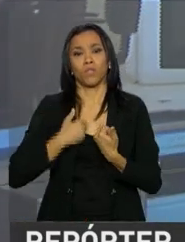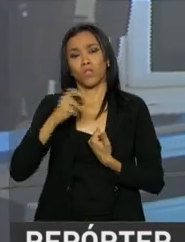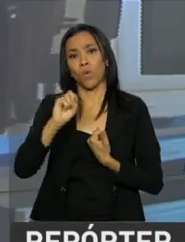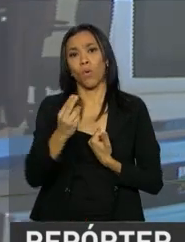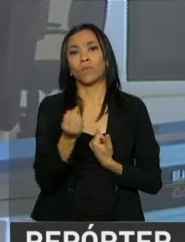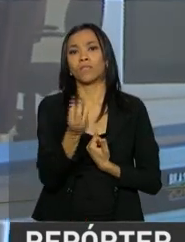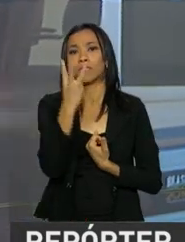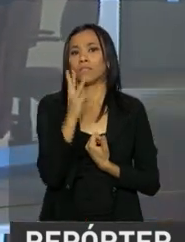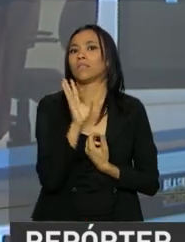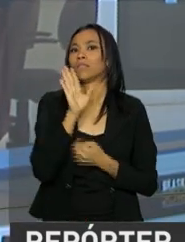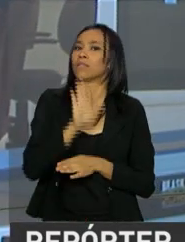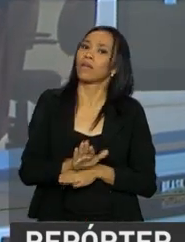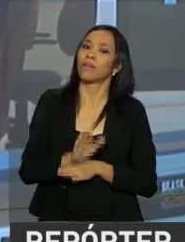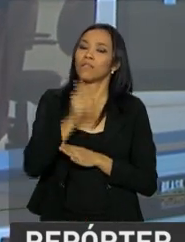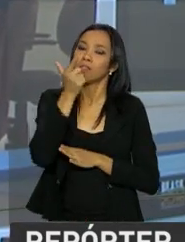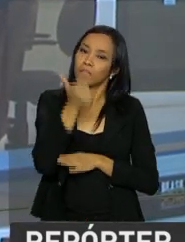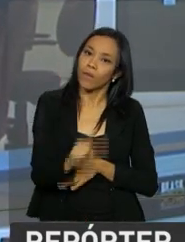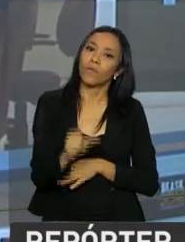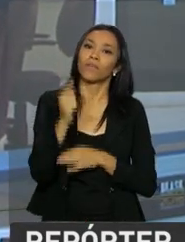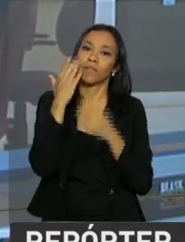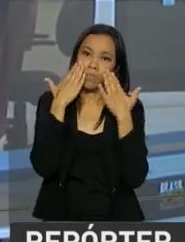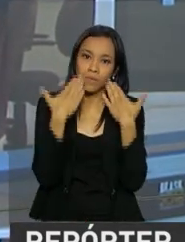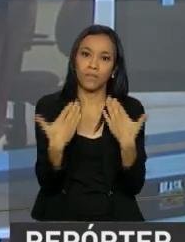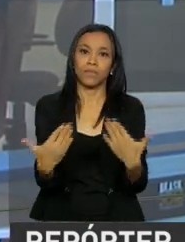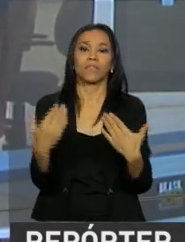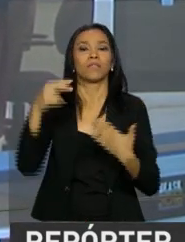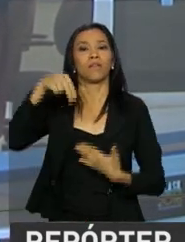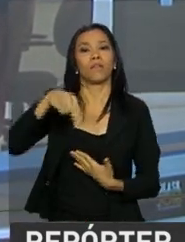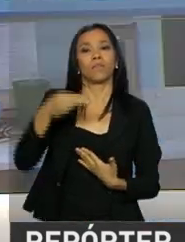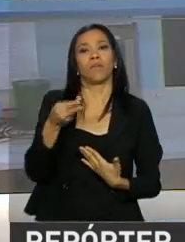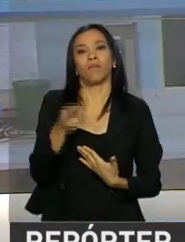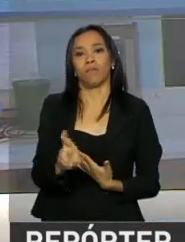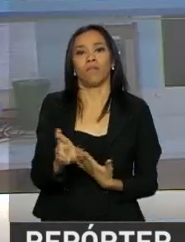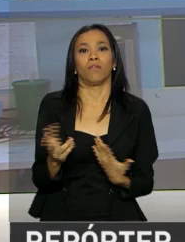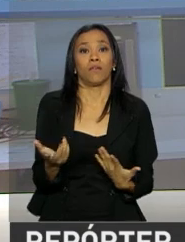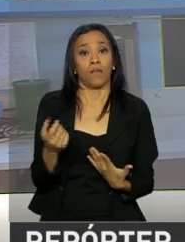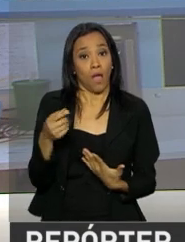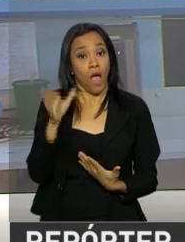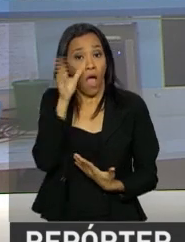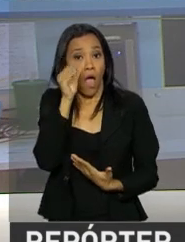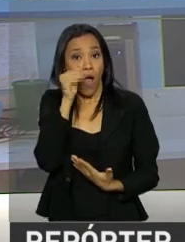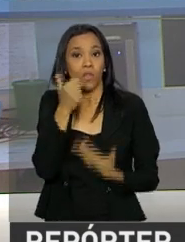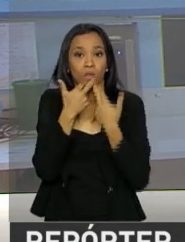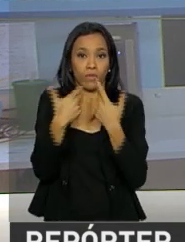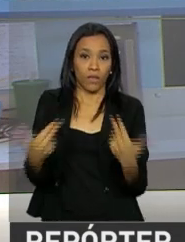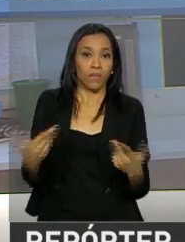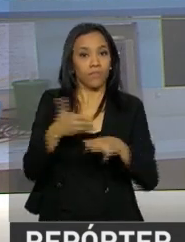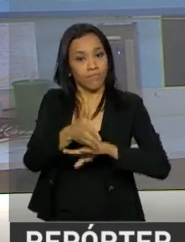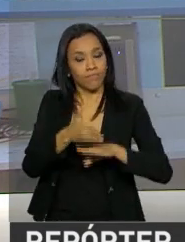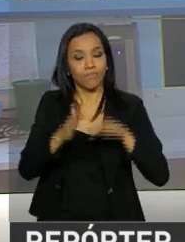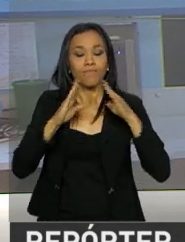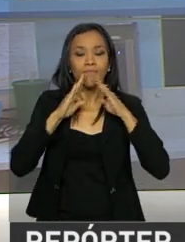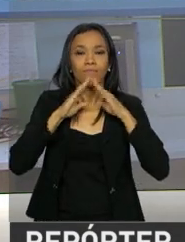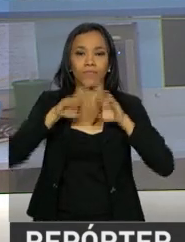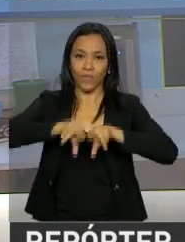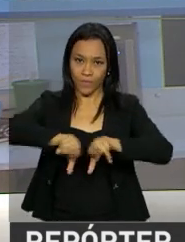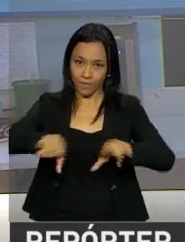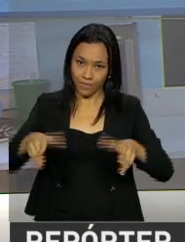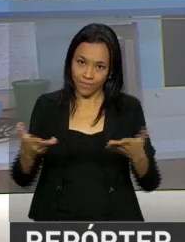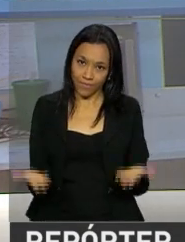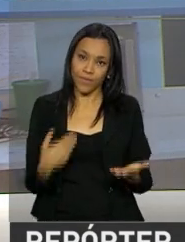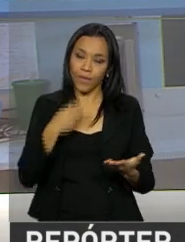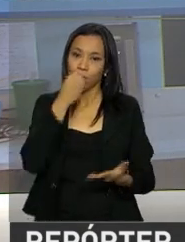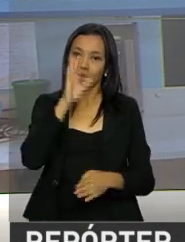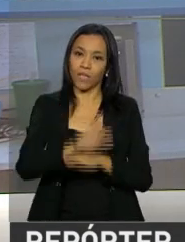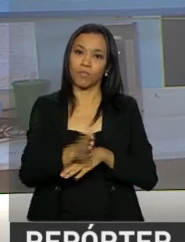às 15h na próxima edição do Repórter NBR. Acompanhe também as novidades em nossas redes sociais.